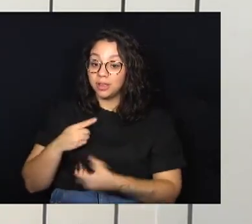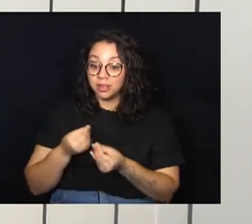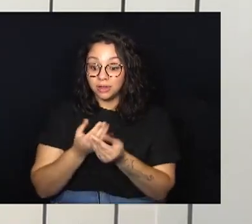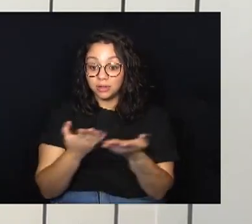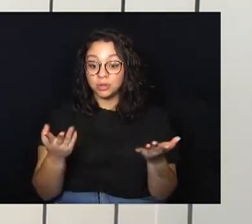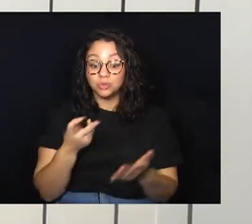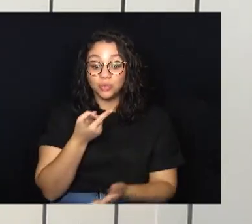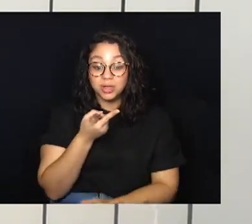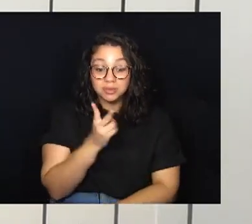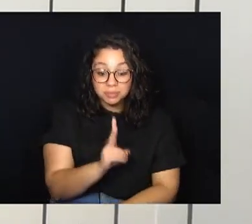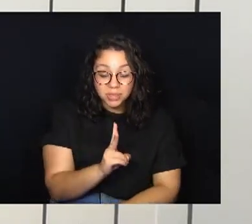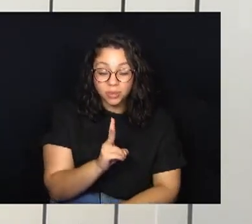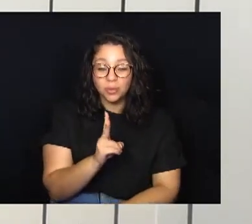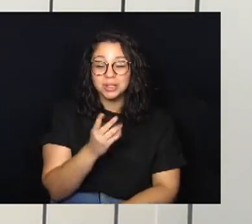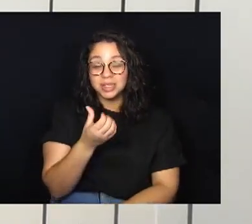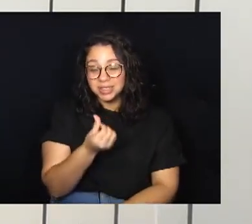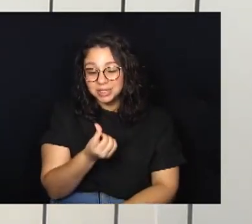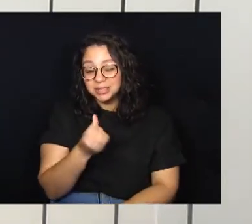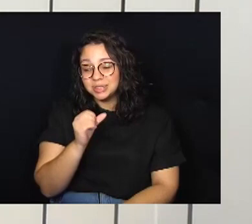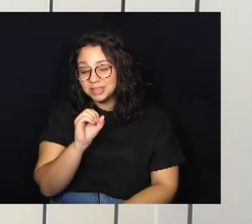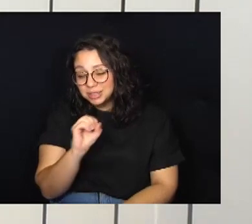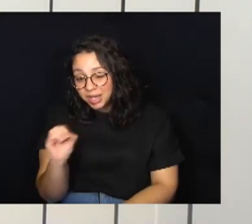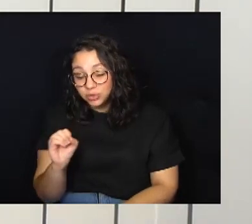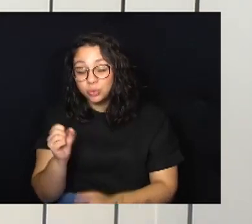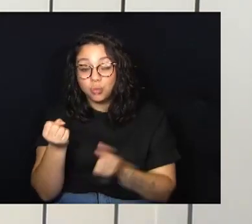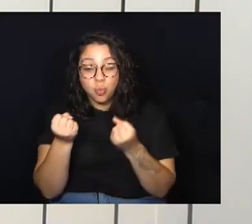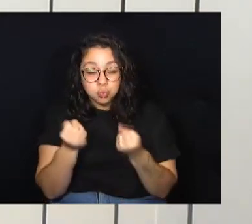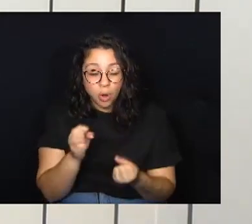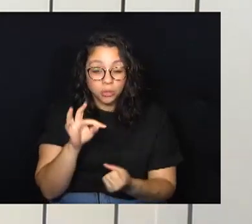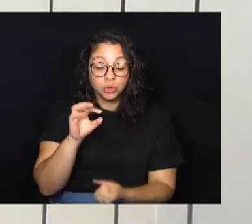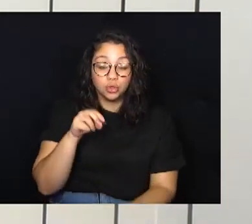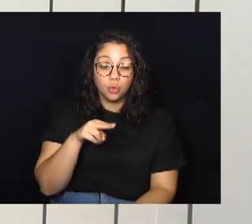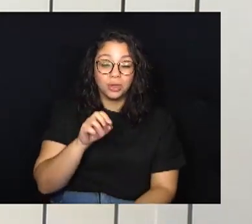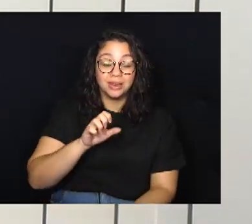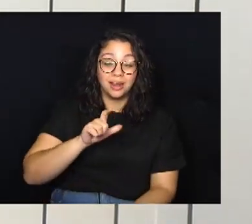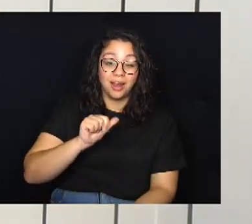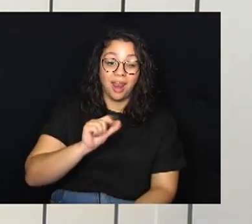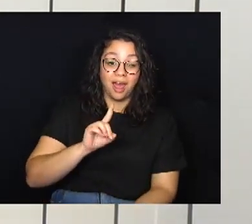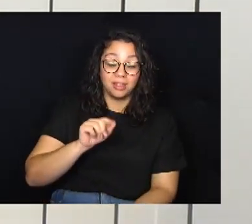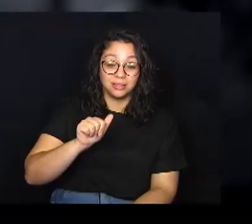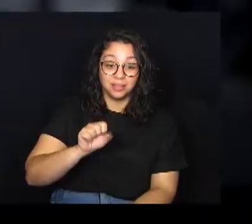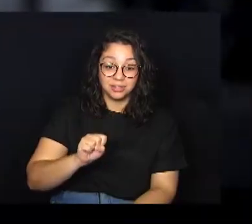2.620 toneladas de alimentos para pessoas carentes.